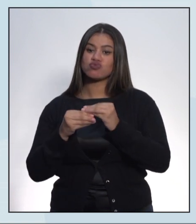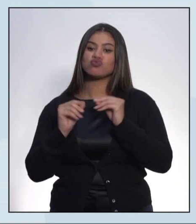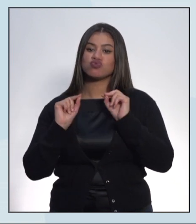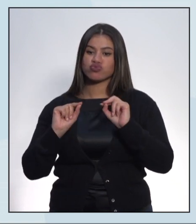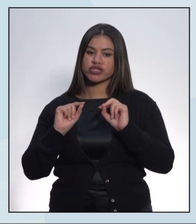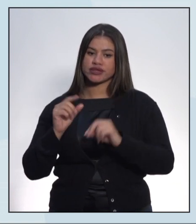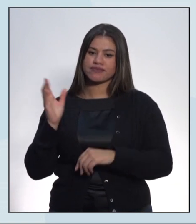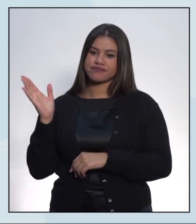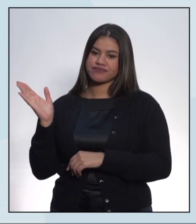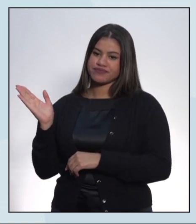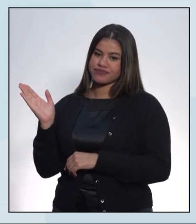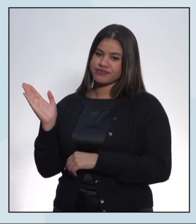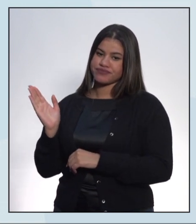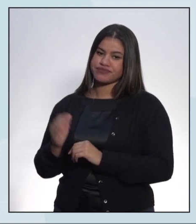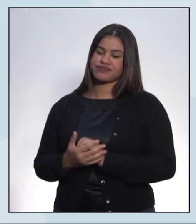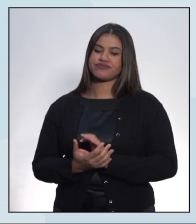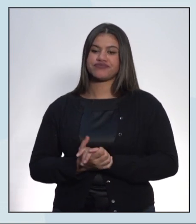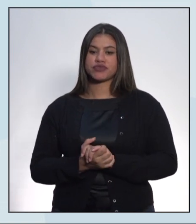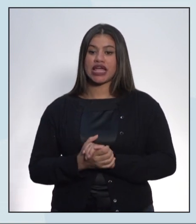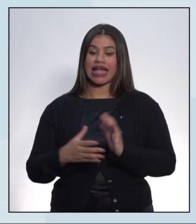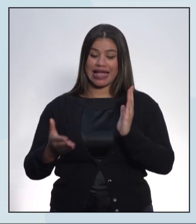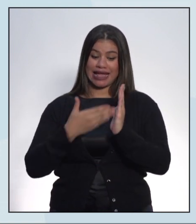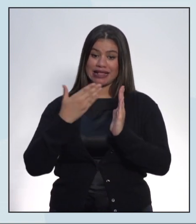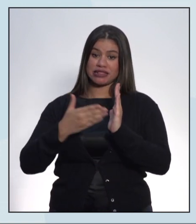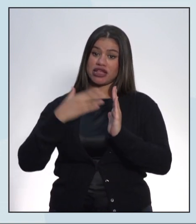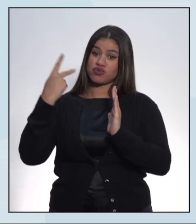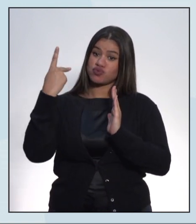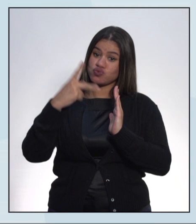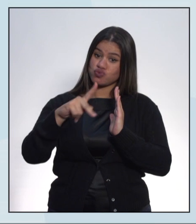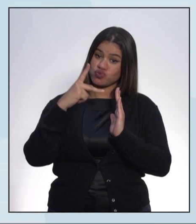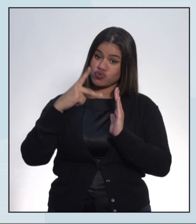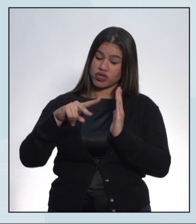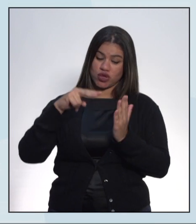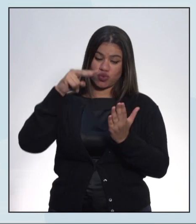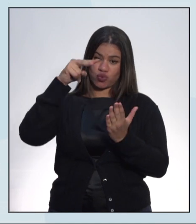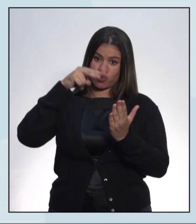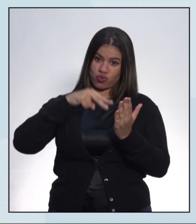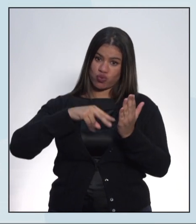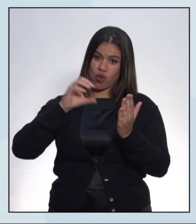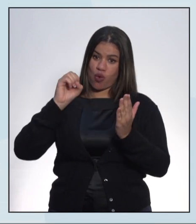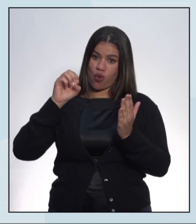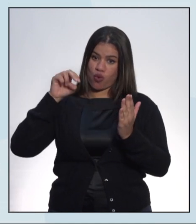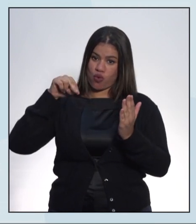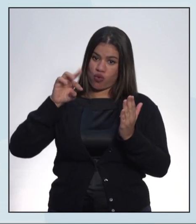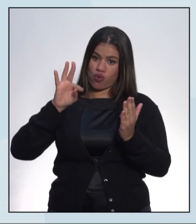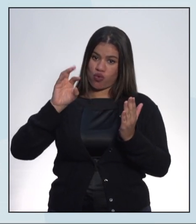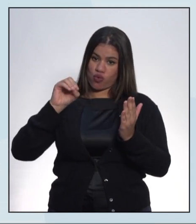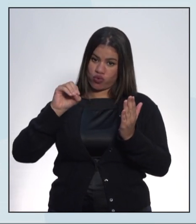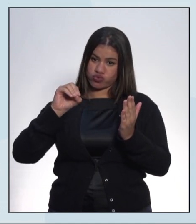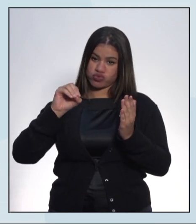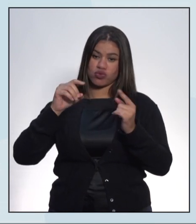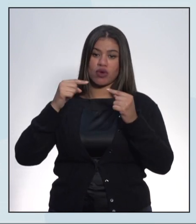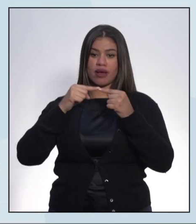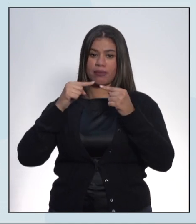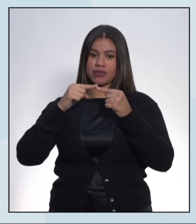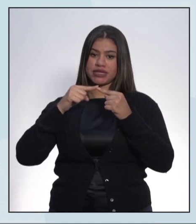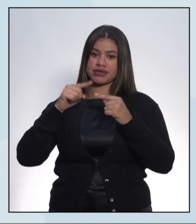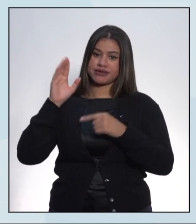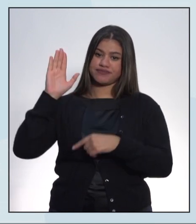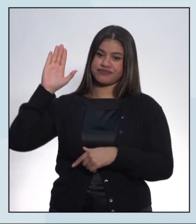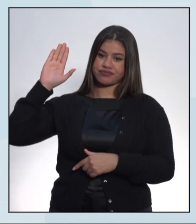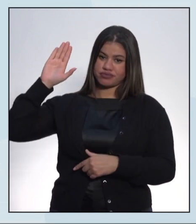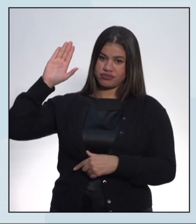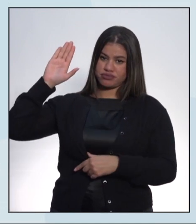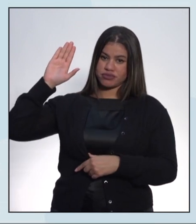que vocês, no caderno de vocês leiam um conto primeiro, de algum dos autores acima, tira um print da tela,